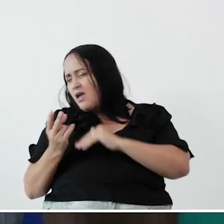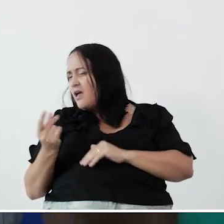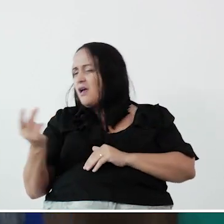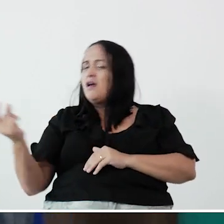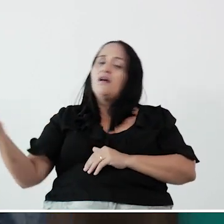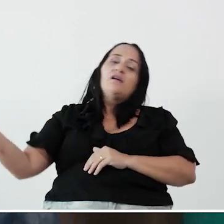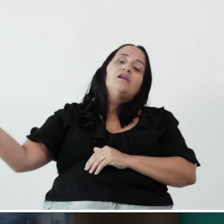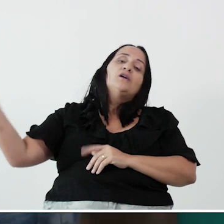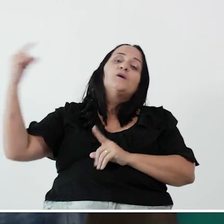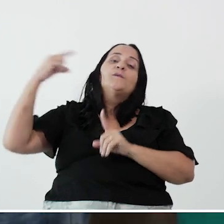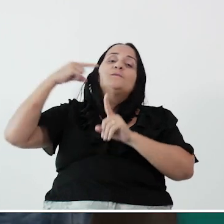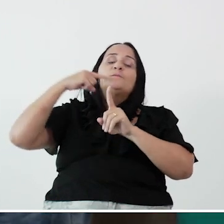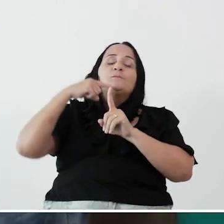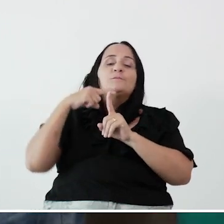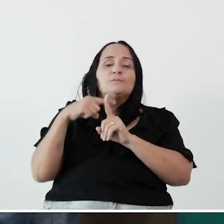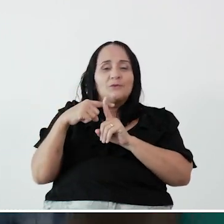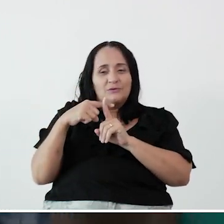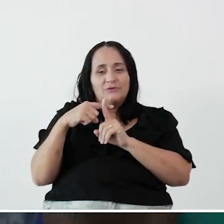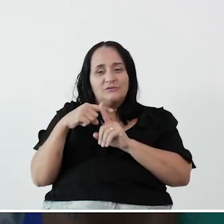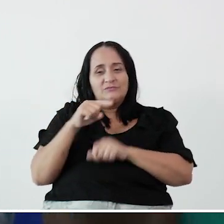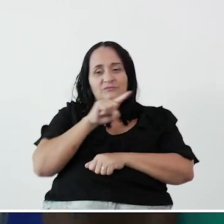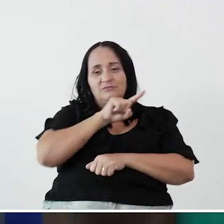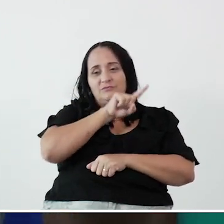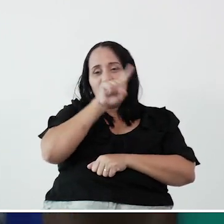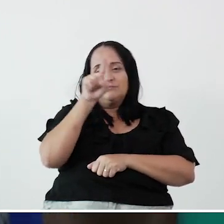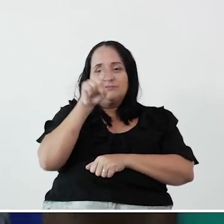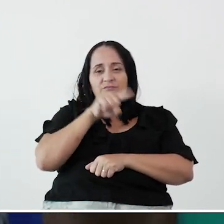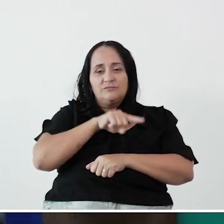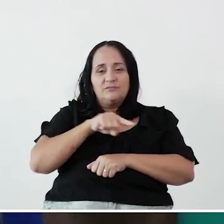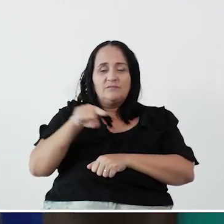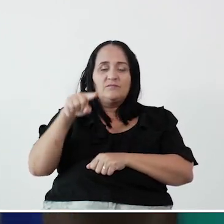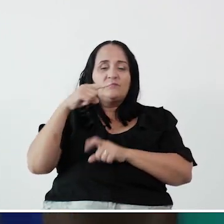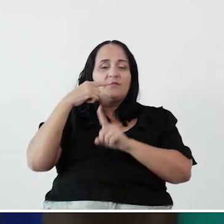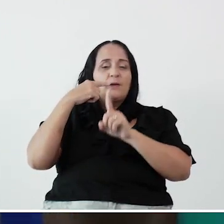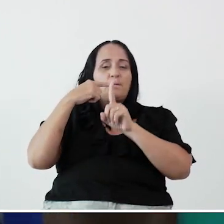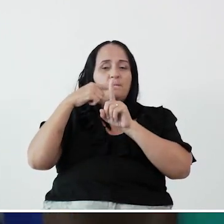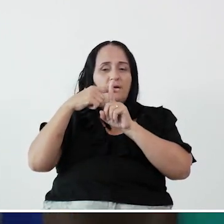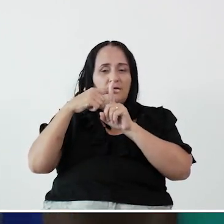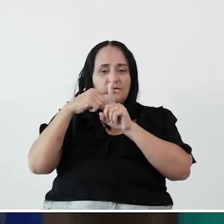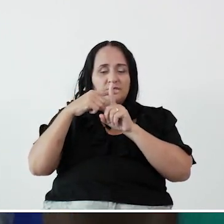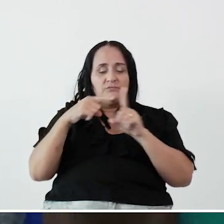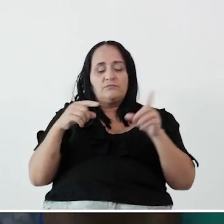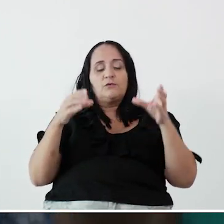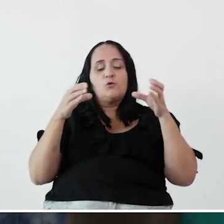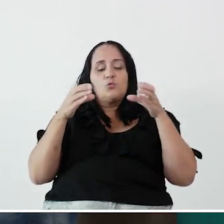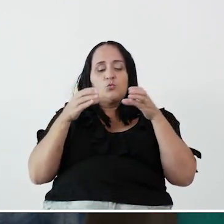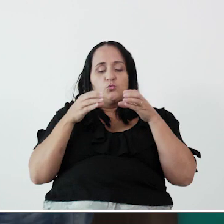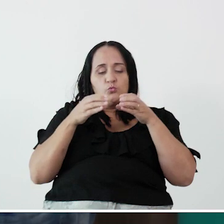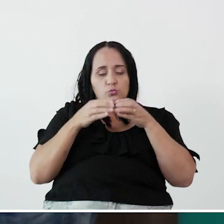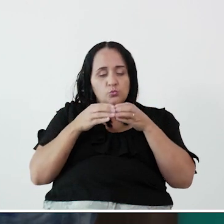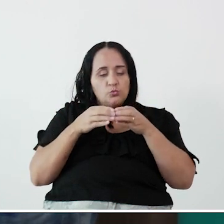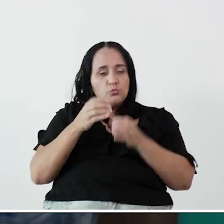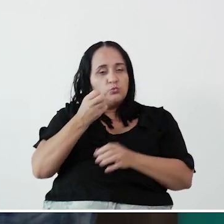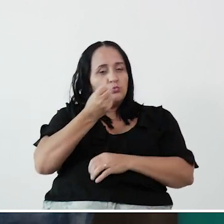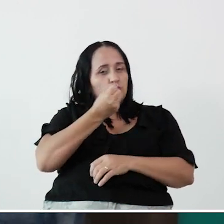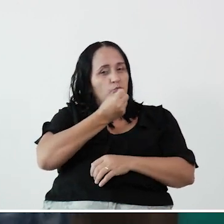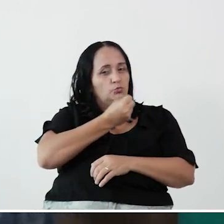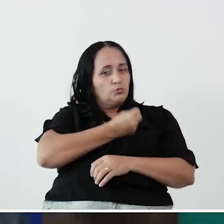que o conjunto Z+, é chamado de conjunto dos números inteiros não